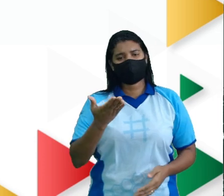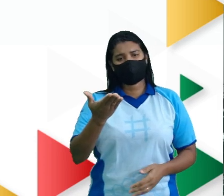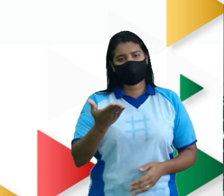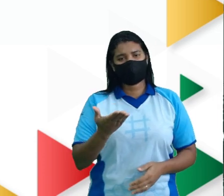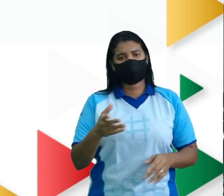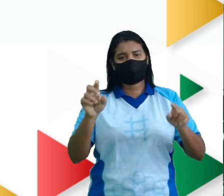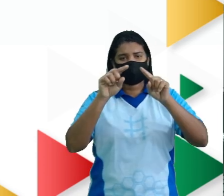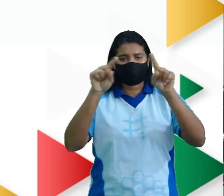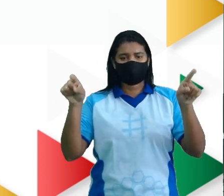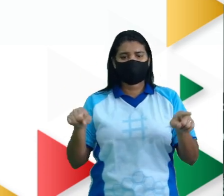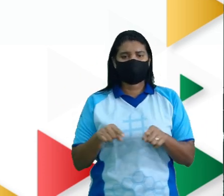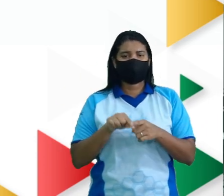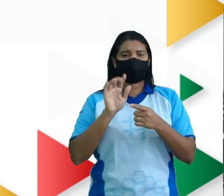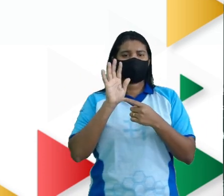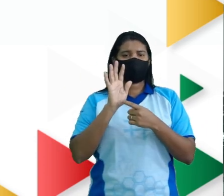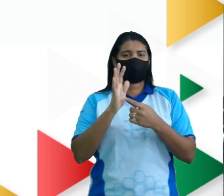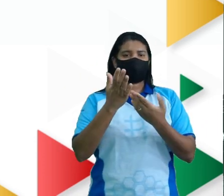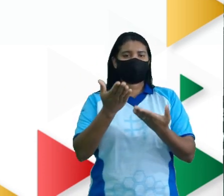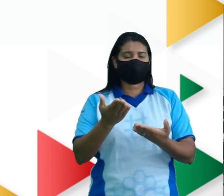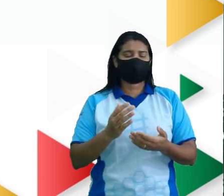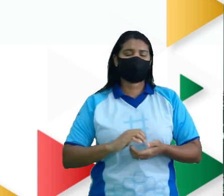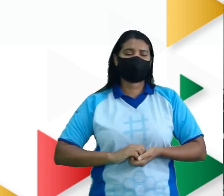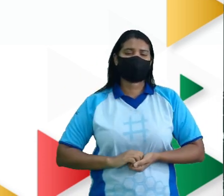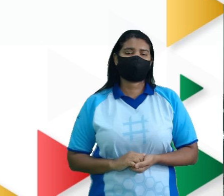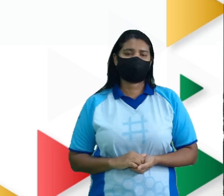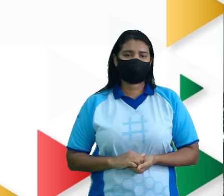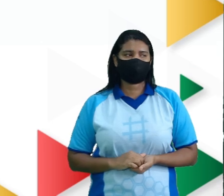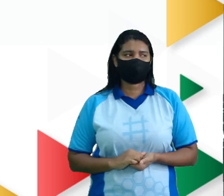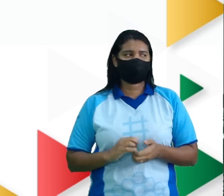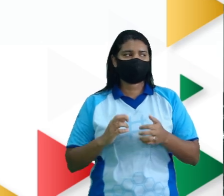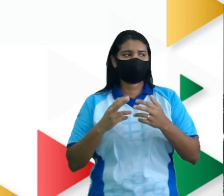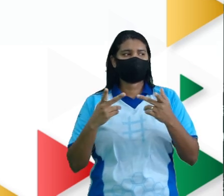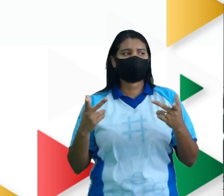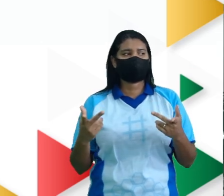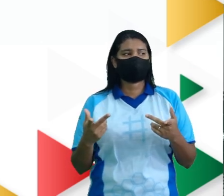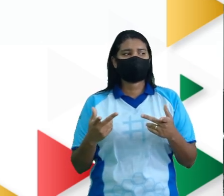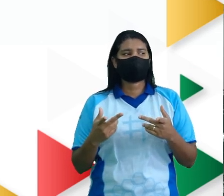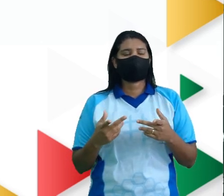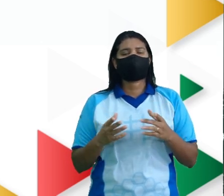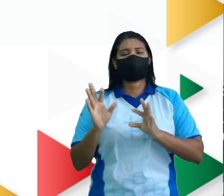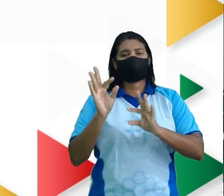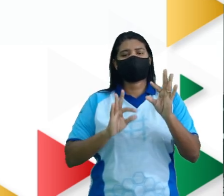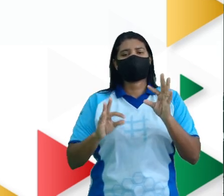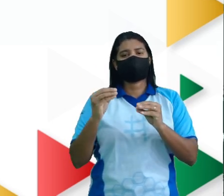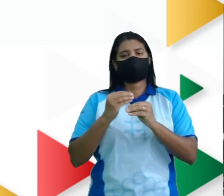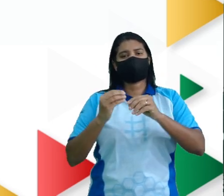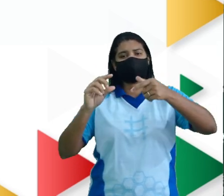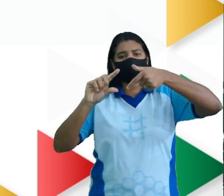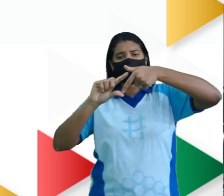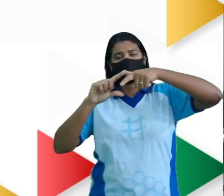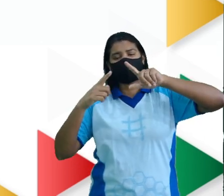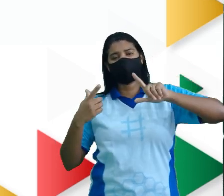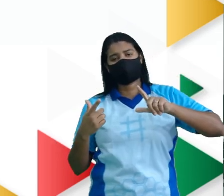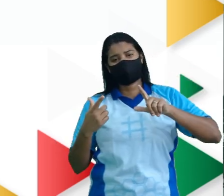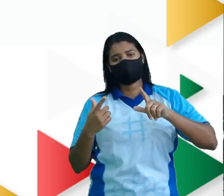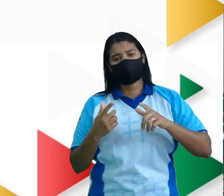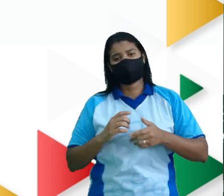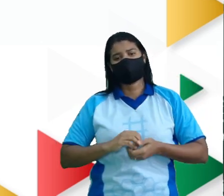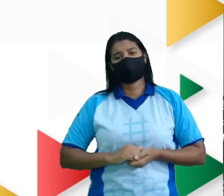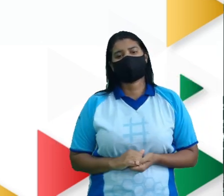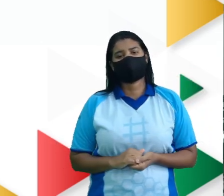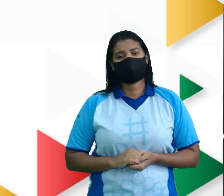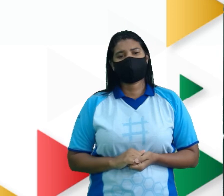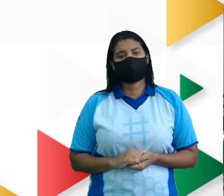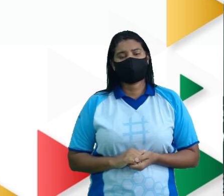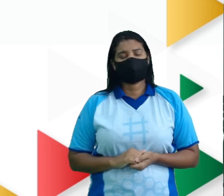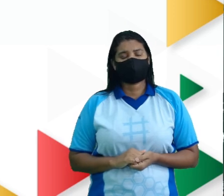quadro para mostrar para vocês. Essa é uma das formas de construção geométrica do hexágono.